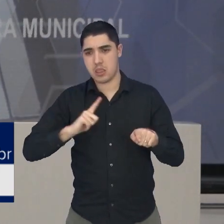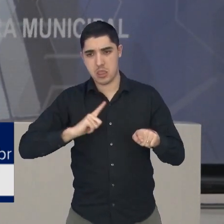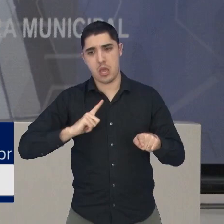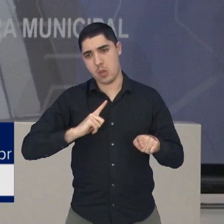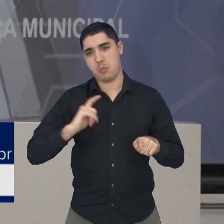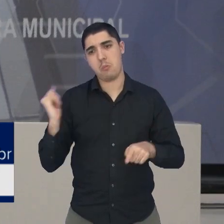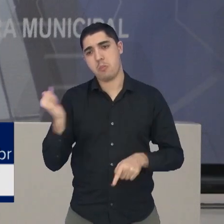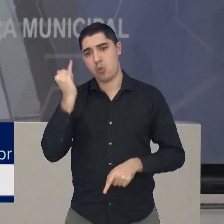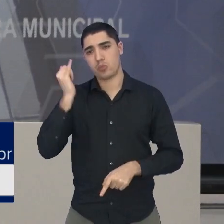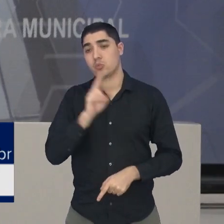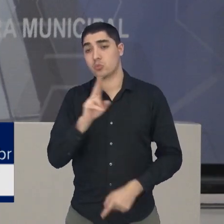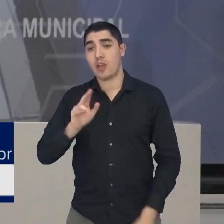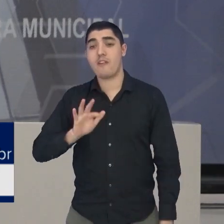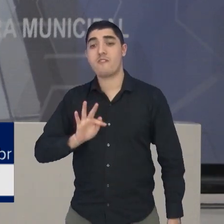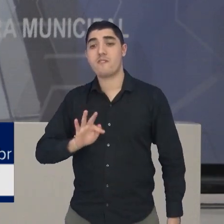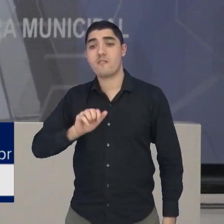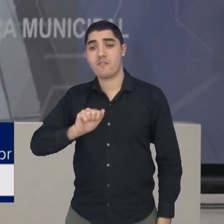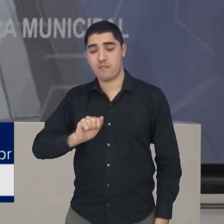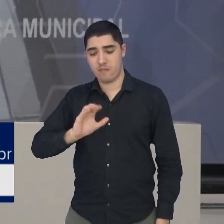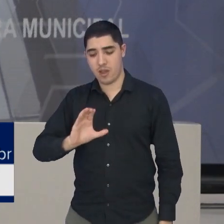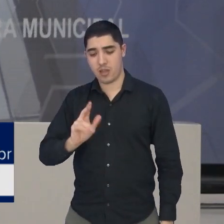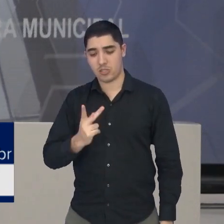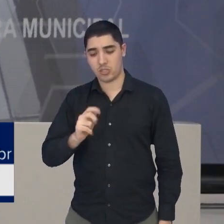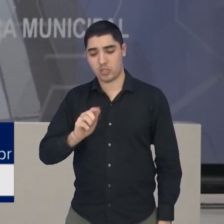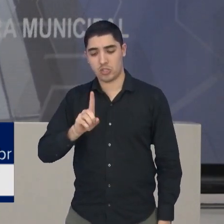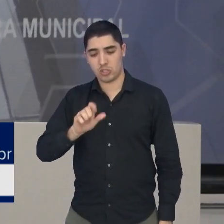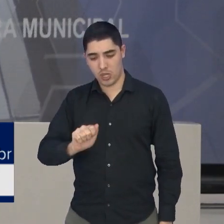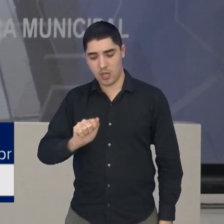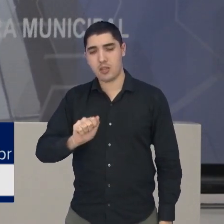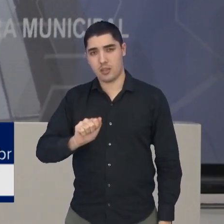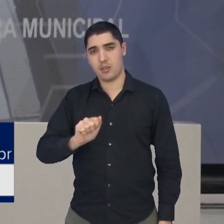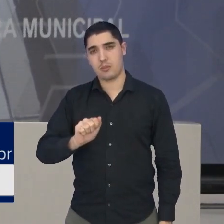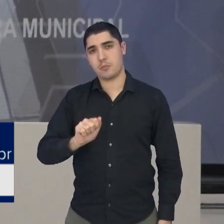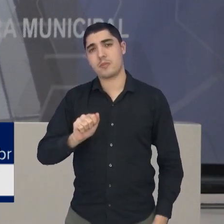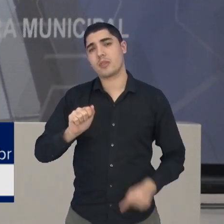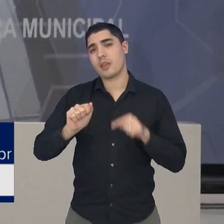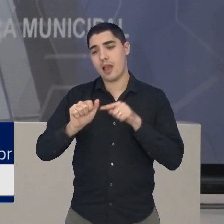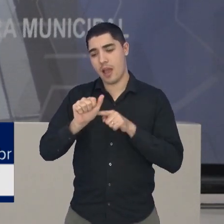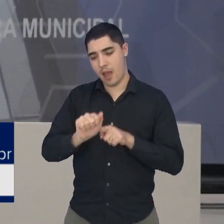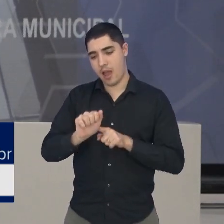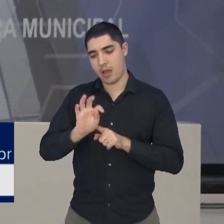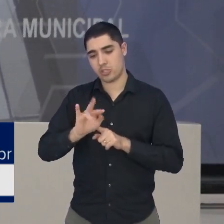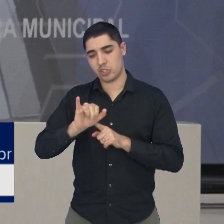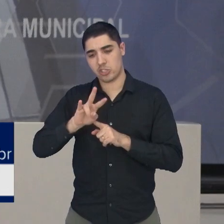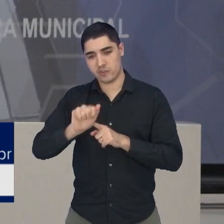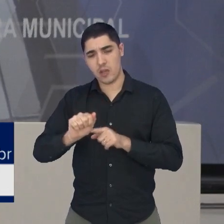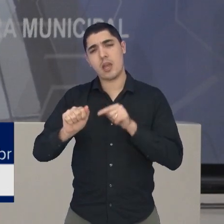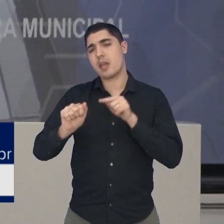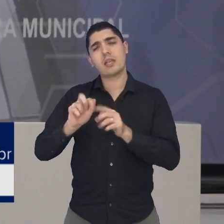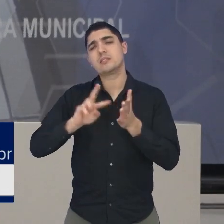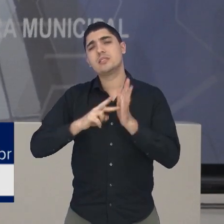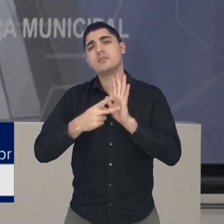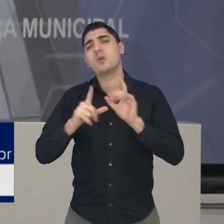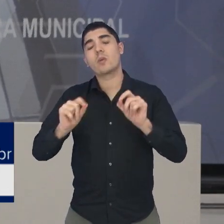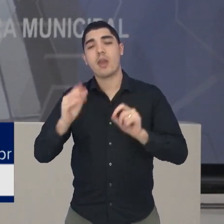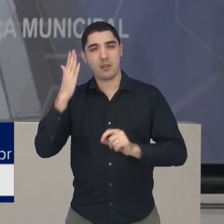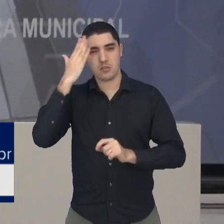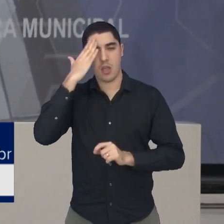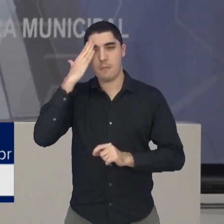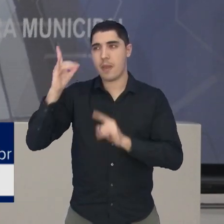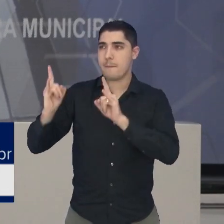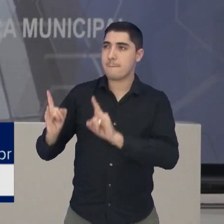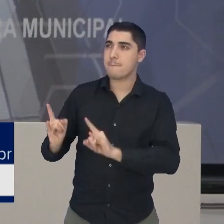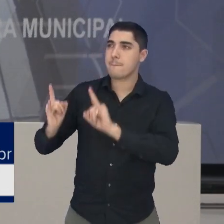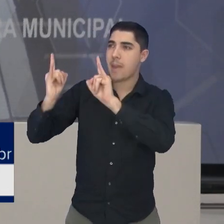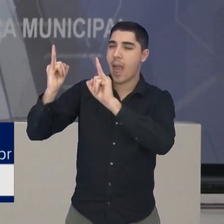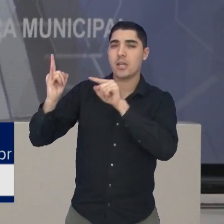fachada ativa. Para quem não sabe do que eu estou falando, para eu sempre falar um pouquinho mais simples, a fachada ativa é quando aqueles prédios residenciais,